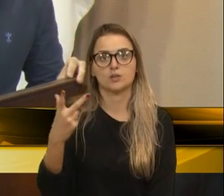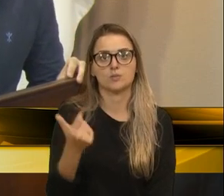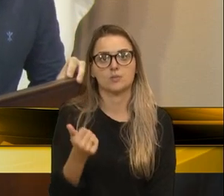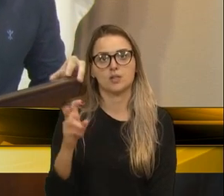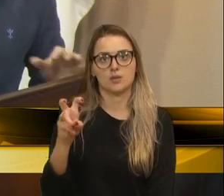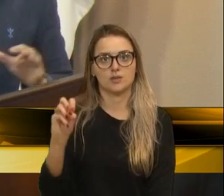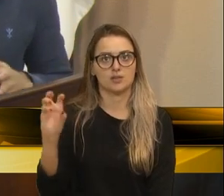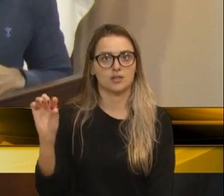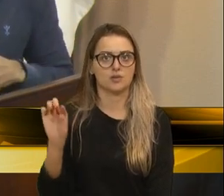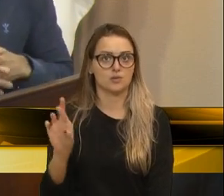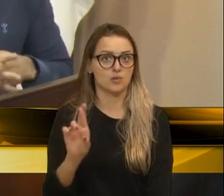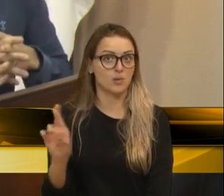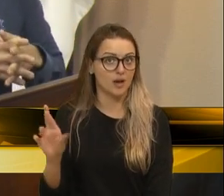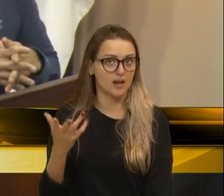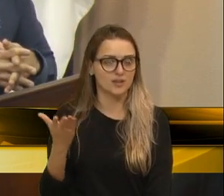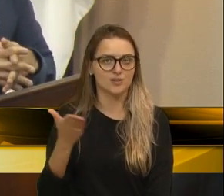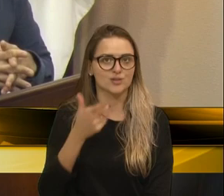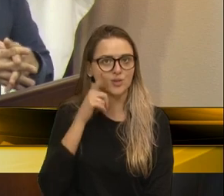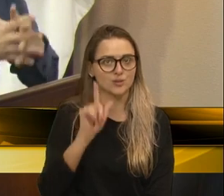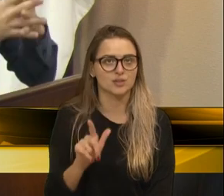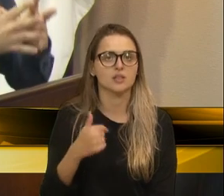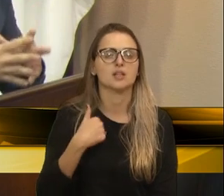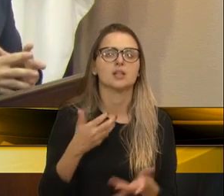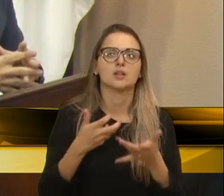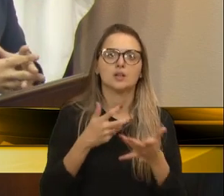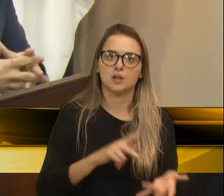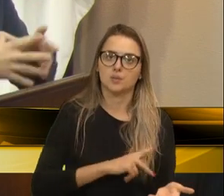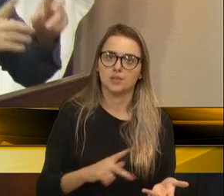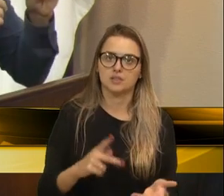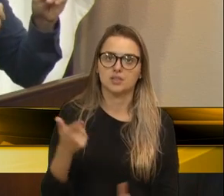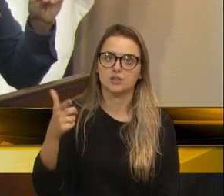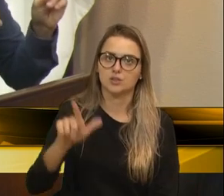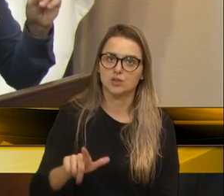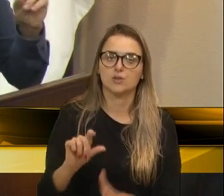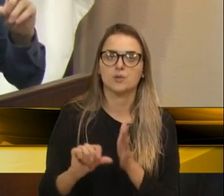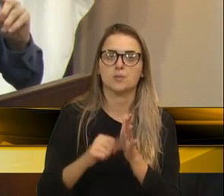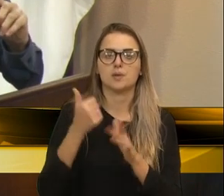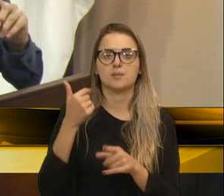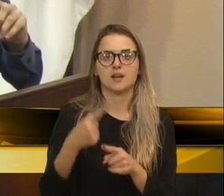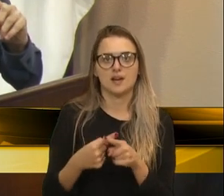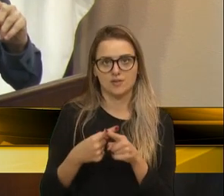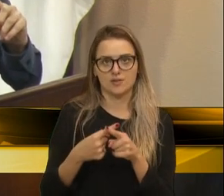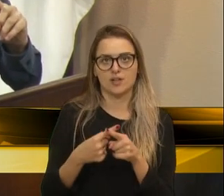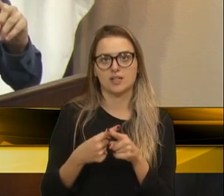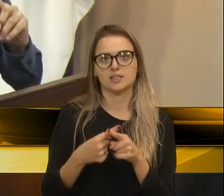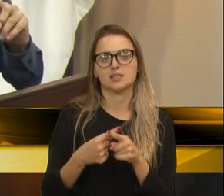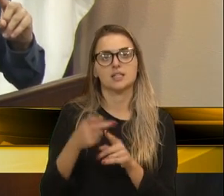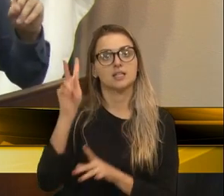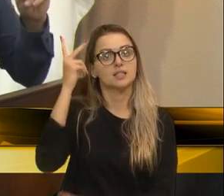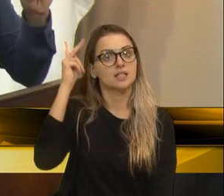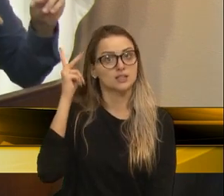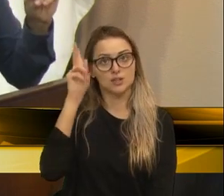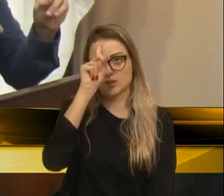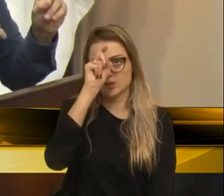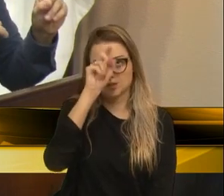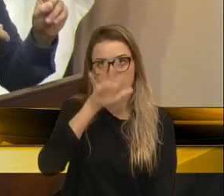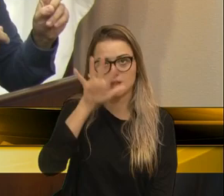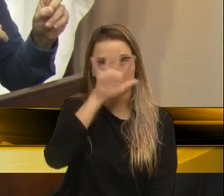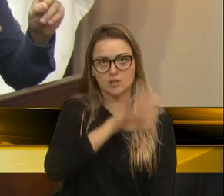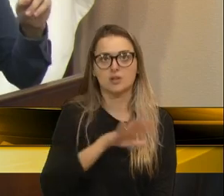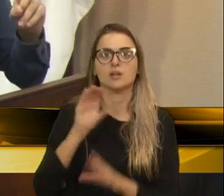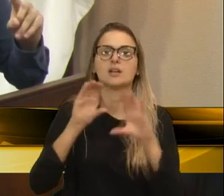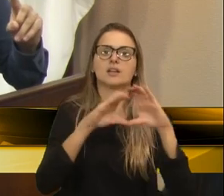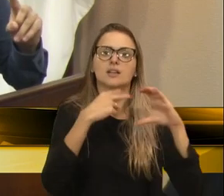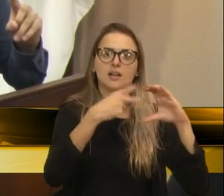Pronom. Quero destacar, presidente, e lhe agradecer mais uma vez, porque é a primeira vez na história do Hospital Geral que a Câmara de